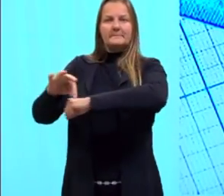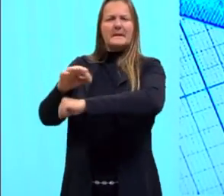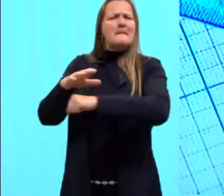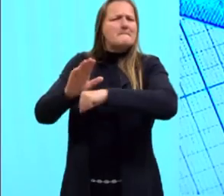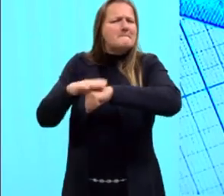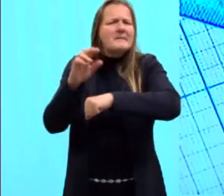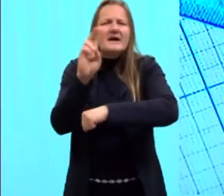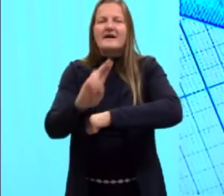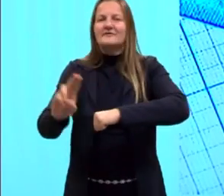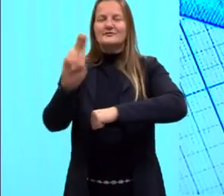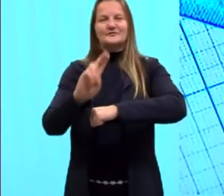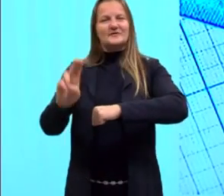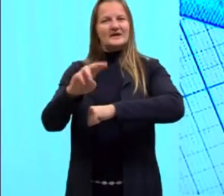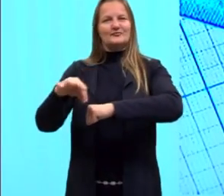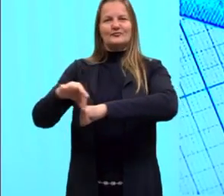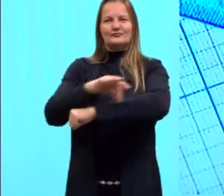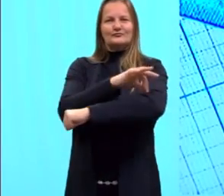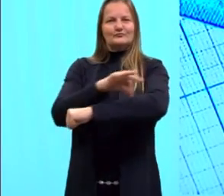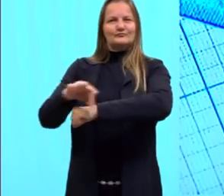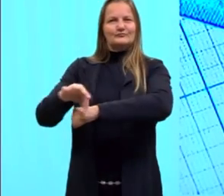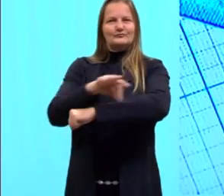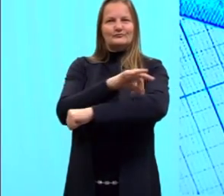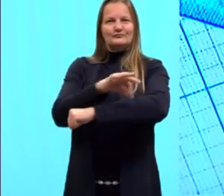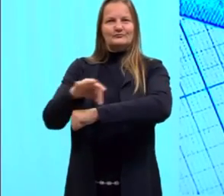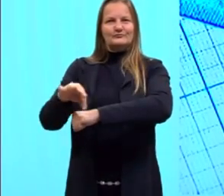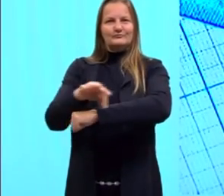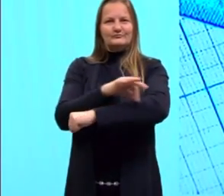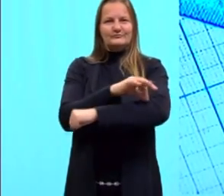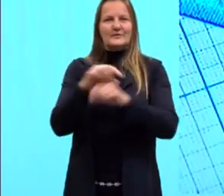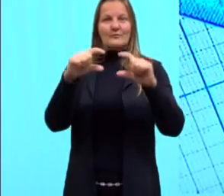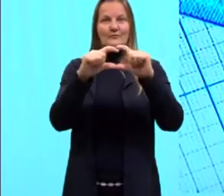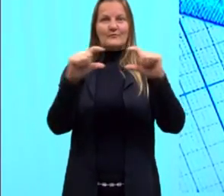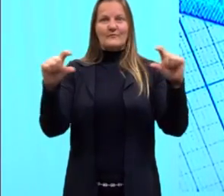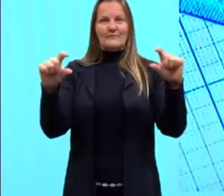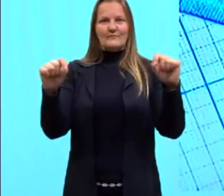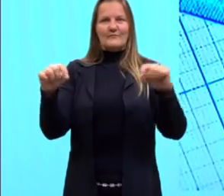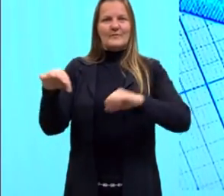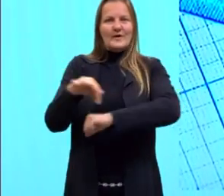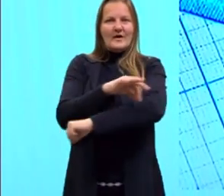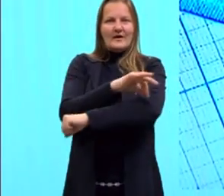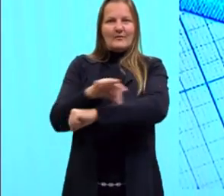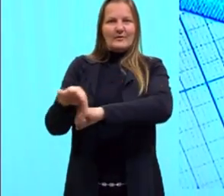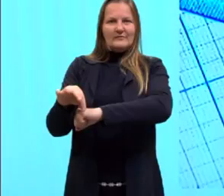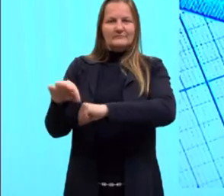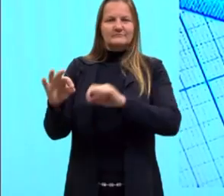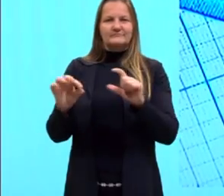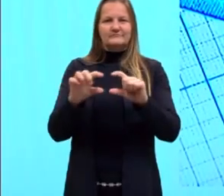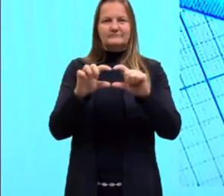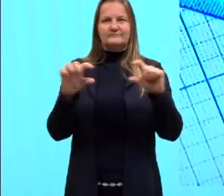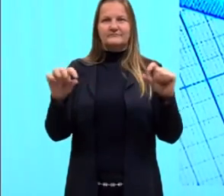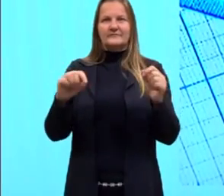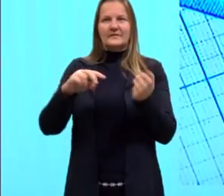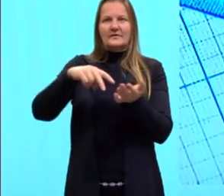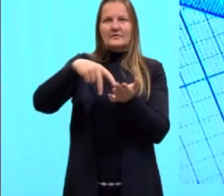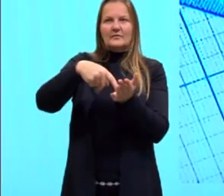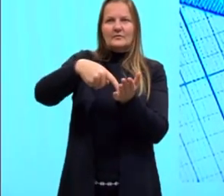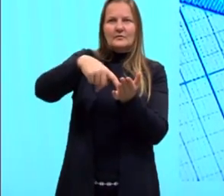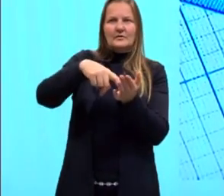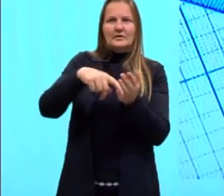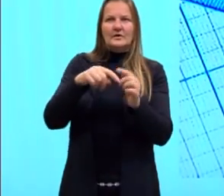instrumento mais comum que a gente utiliza a régua aqui em cima nós temos o nosso